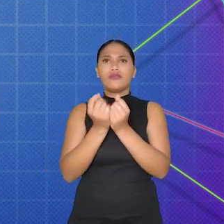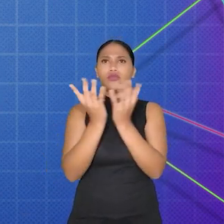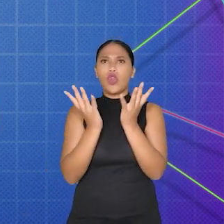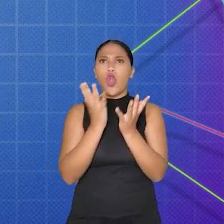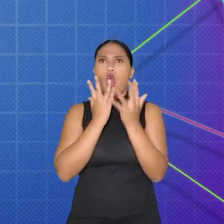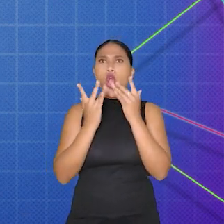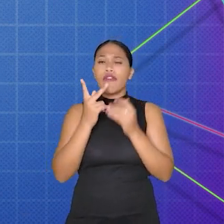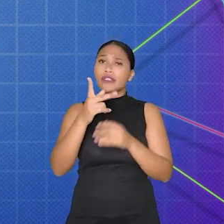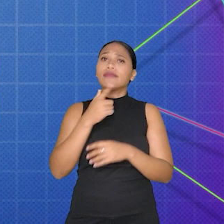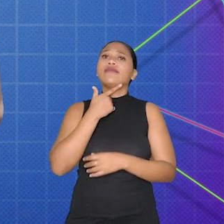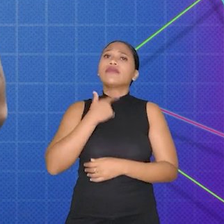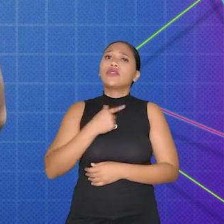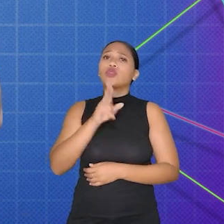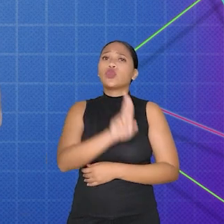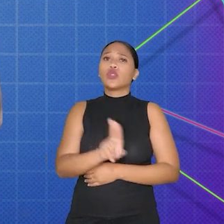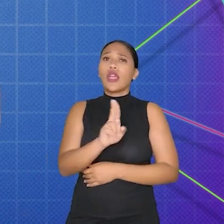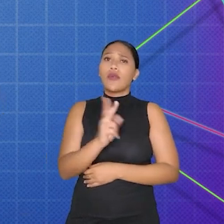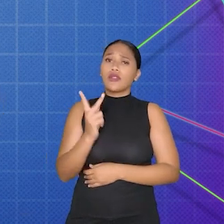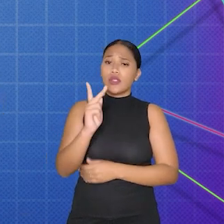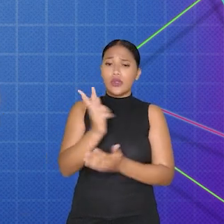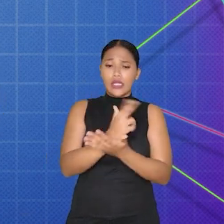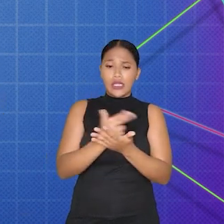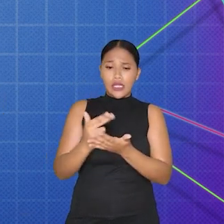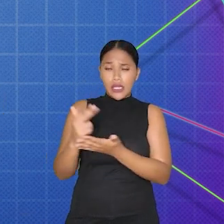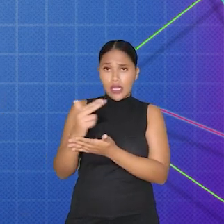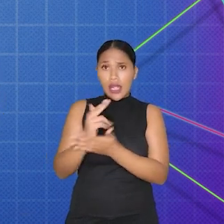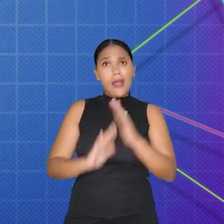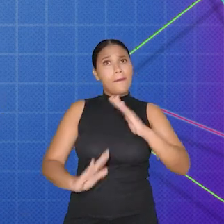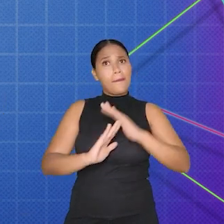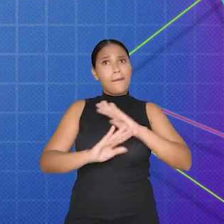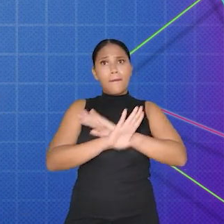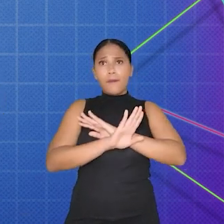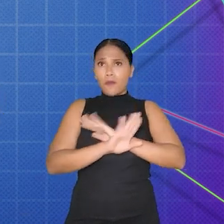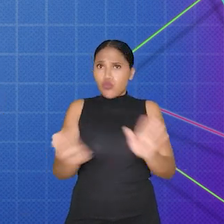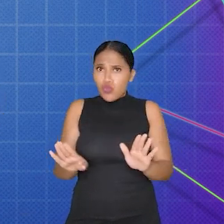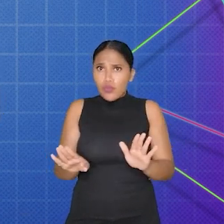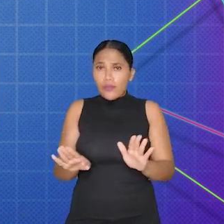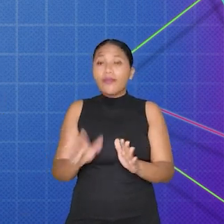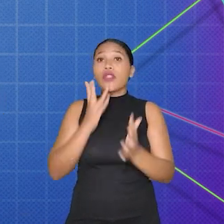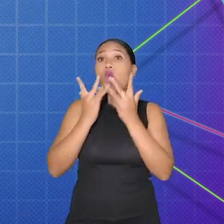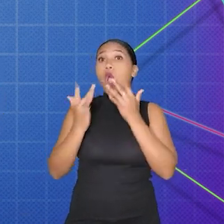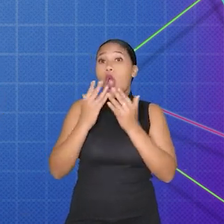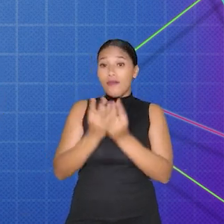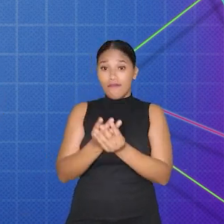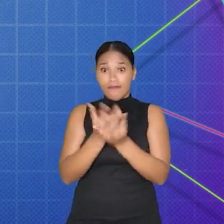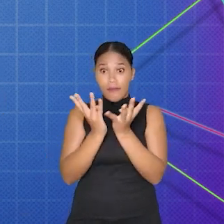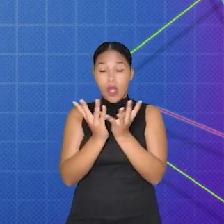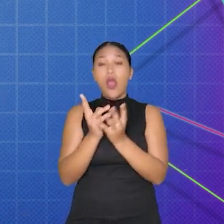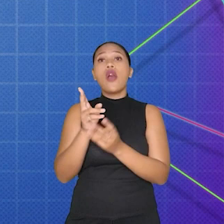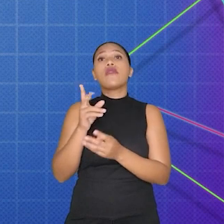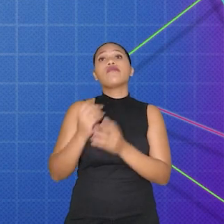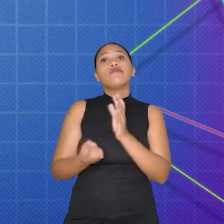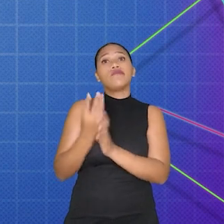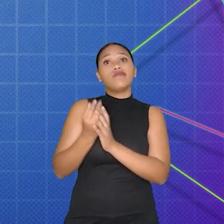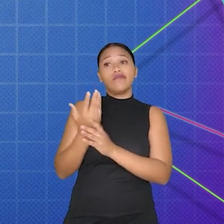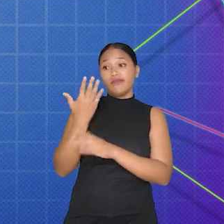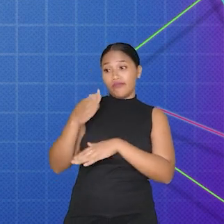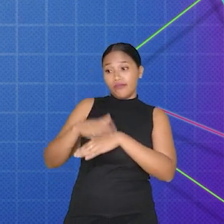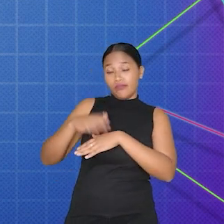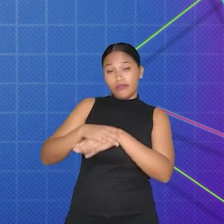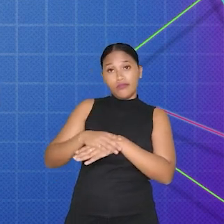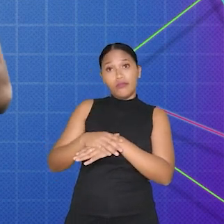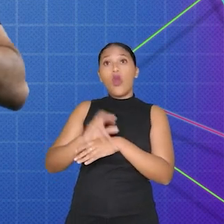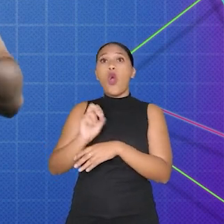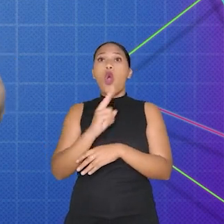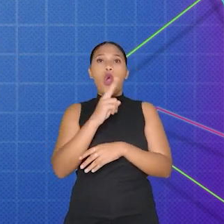uma paleta de cores com as cores que você deseja usar para o seu desenho e limite-se a ela. As paletas de cores podem ser criadas